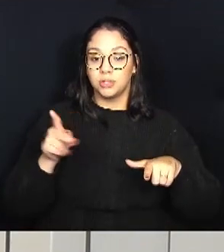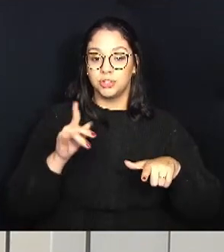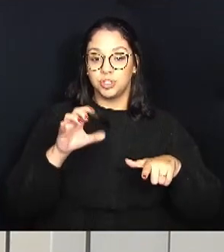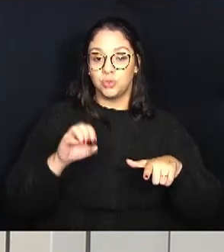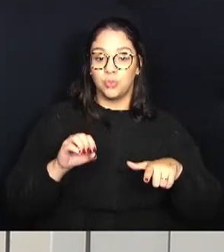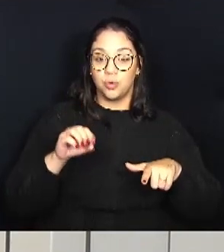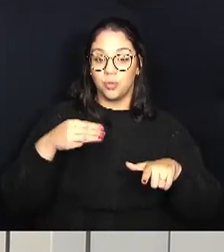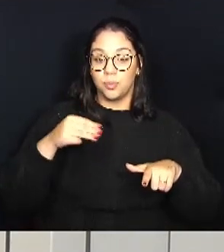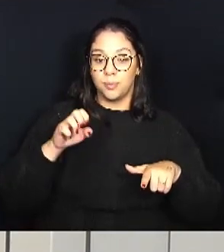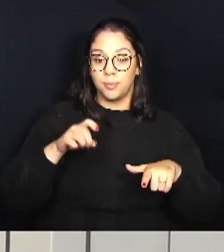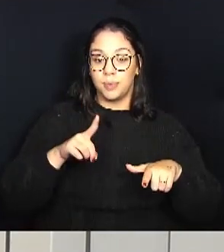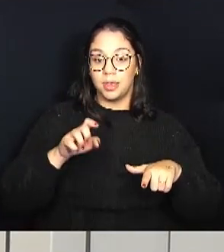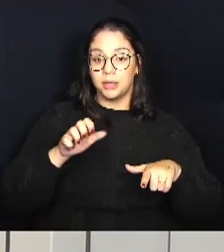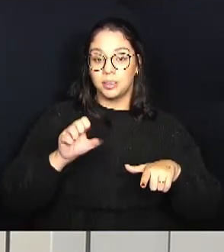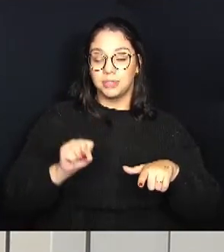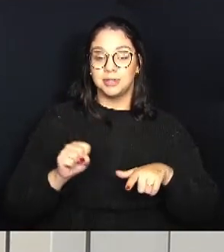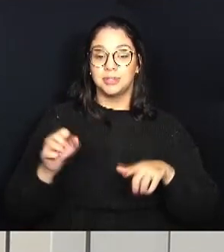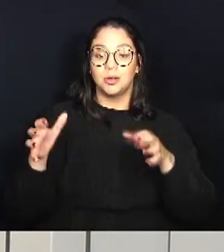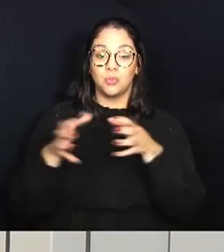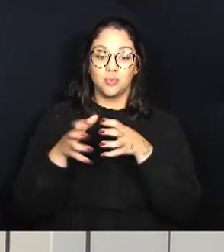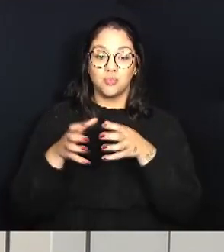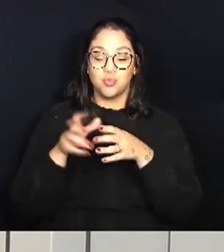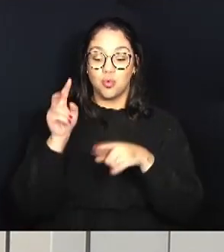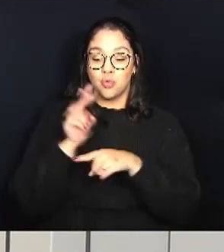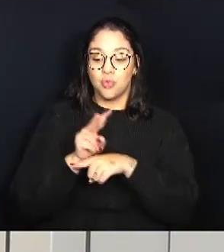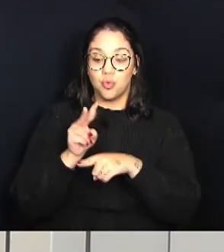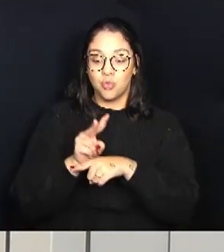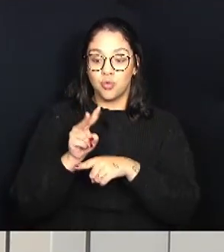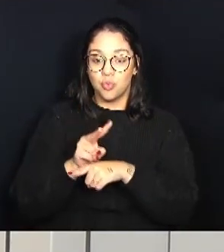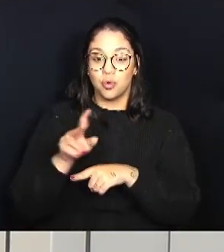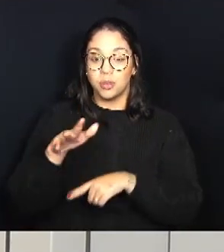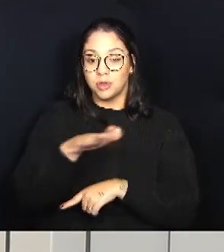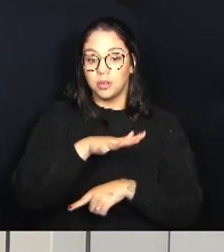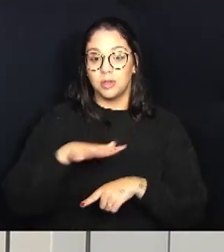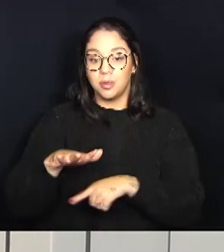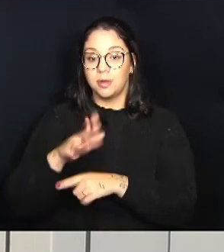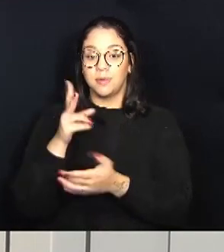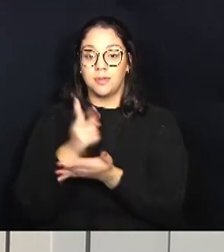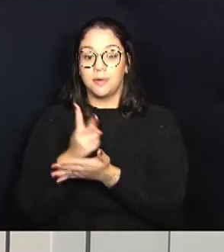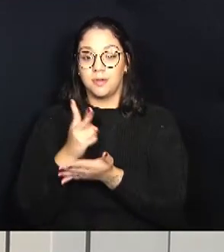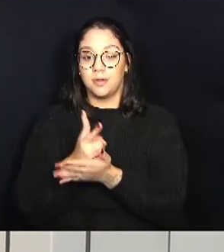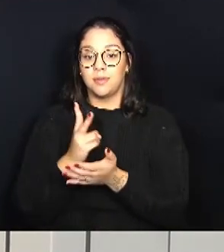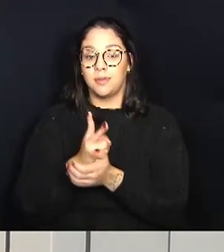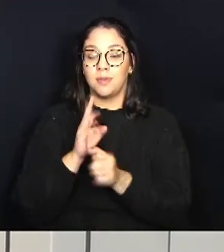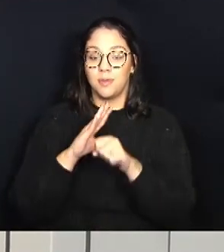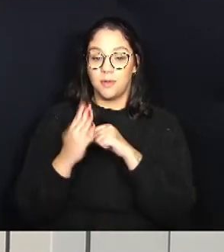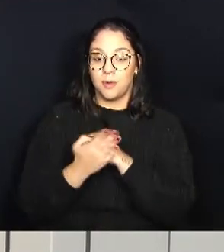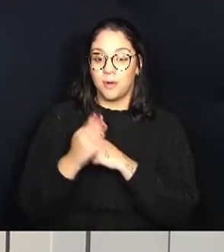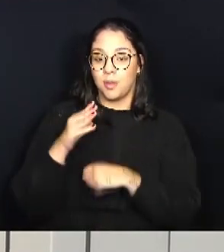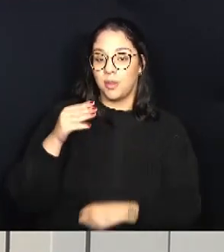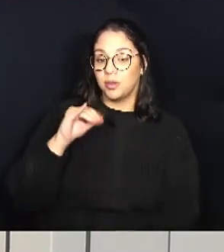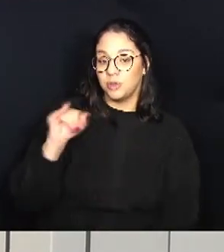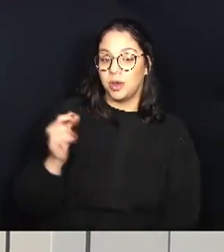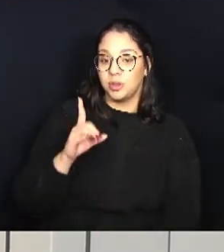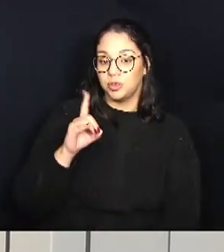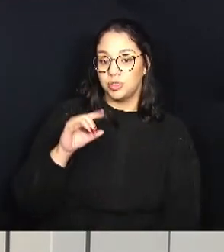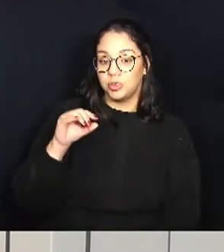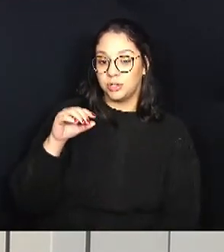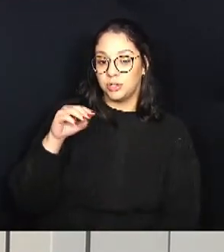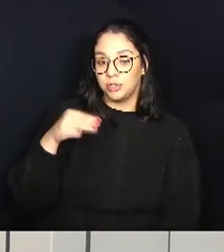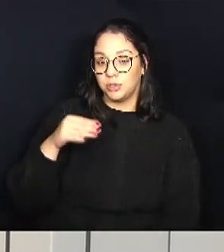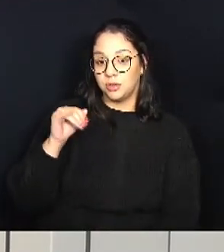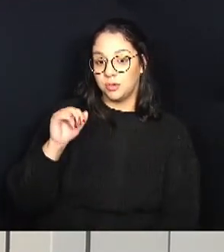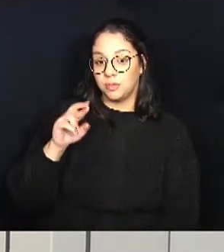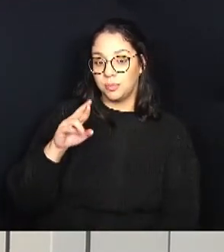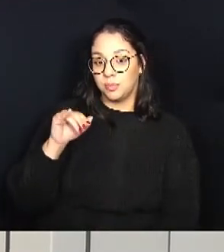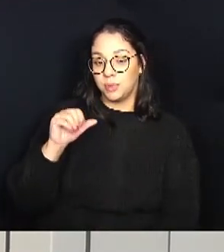ao coletivo Cuidadores da Área de Preservação Permanente do Jardim Miriam. Há 3 anos, o coletivo